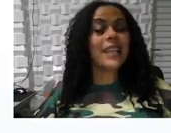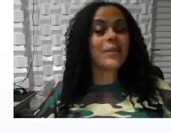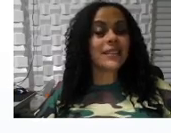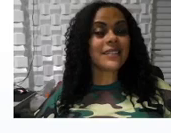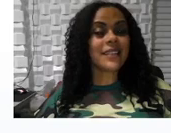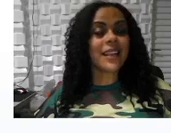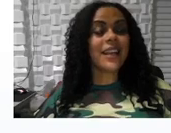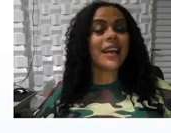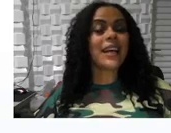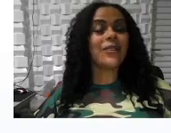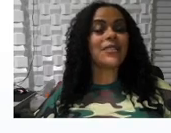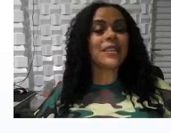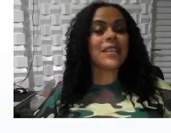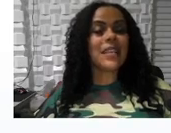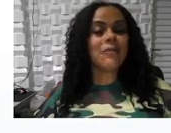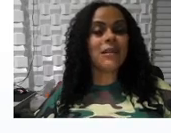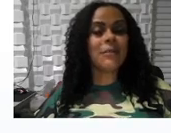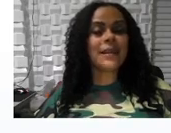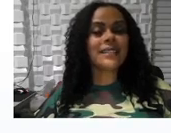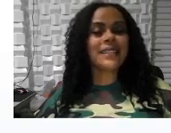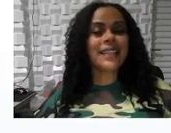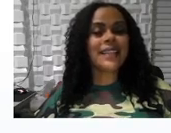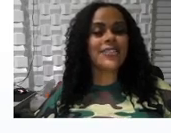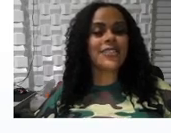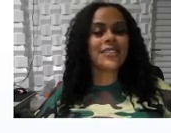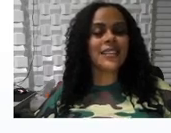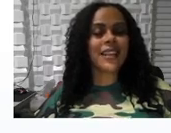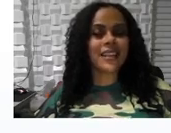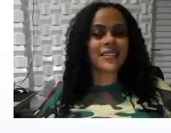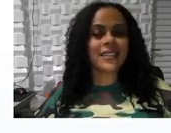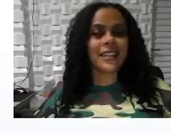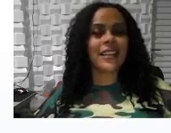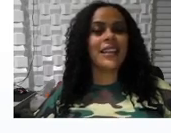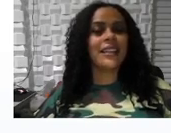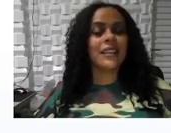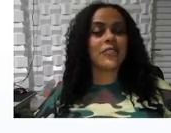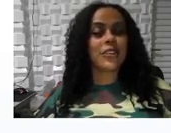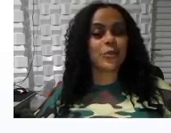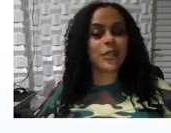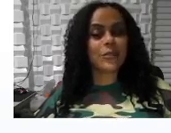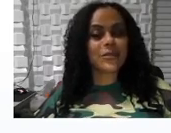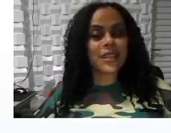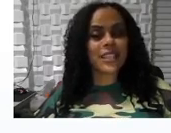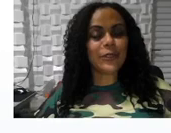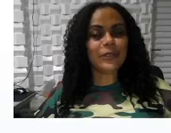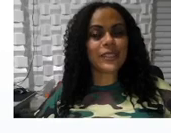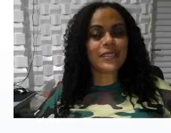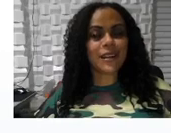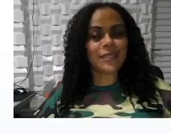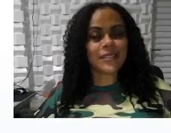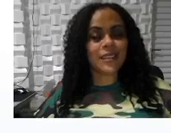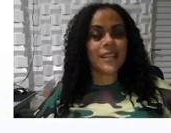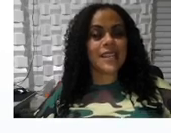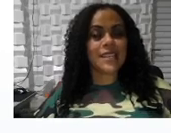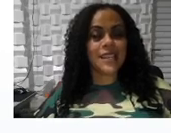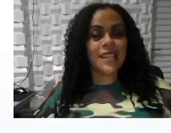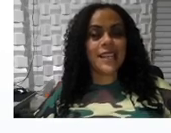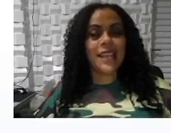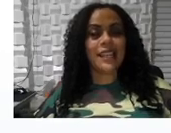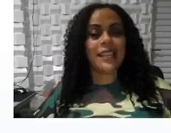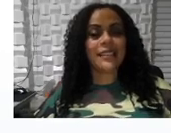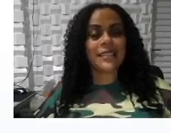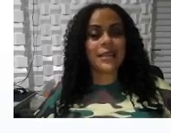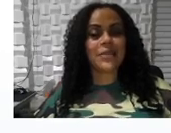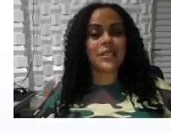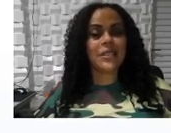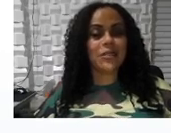Libras, a nossa língua brasileira de sinais. Nós já estudamos aí em outras aulas que ela